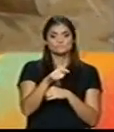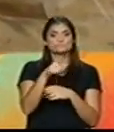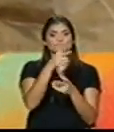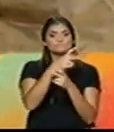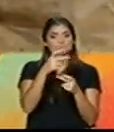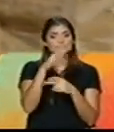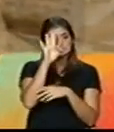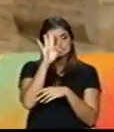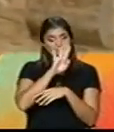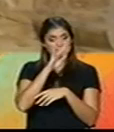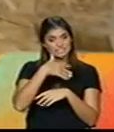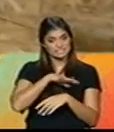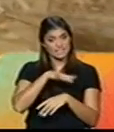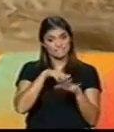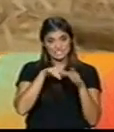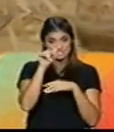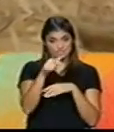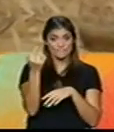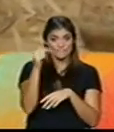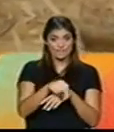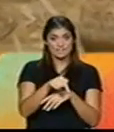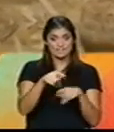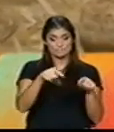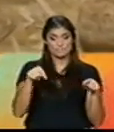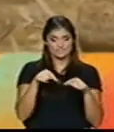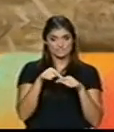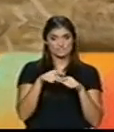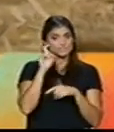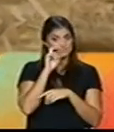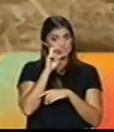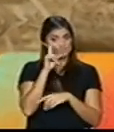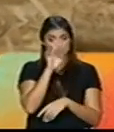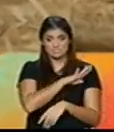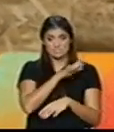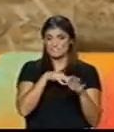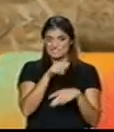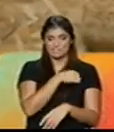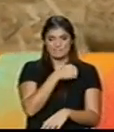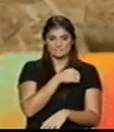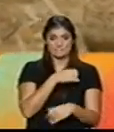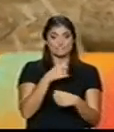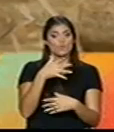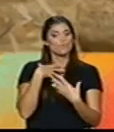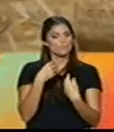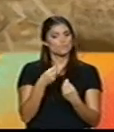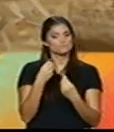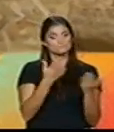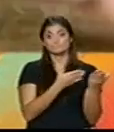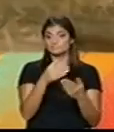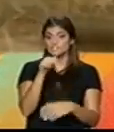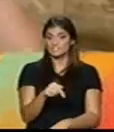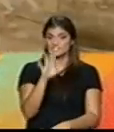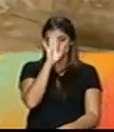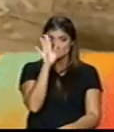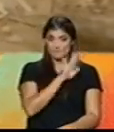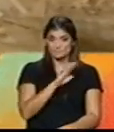sabe, se quiser fazer isto, venha a sítios onde se fazem segurança, não experimente fazer isto em casa, eles terão todo o gosto em recebê-lo aqui. E